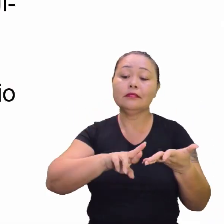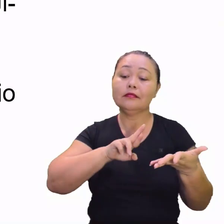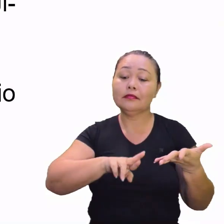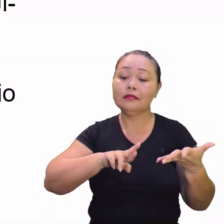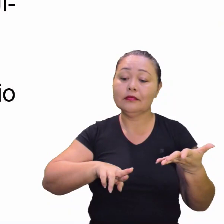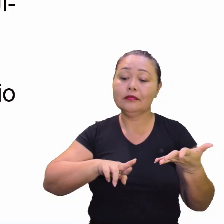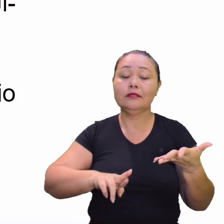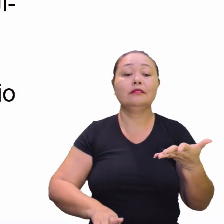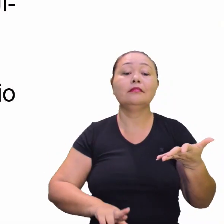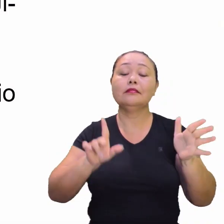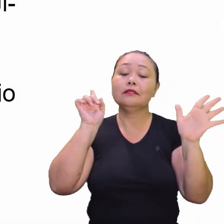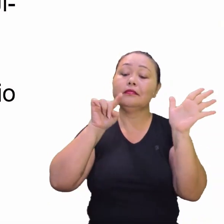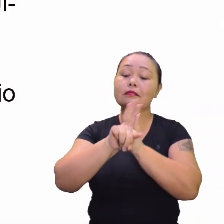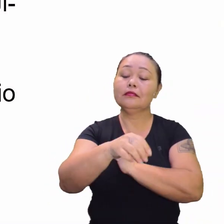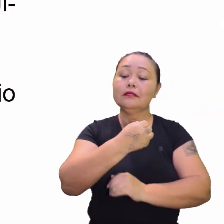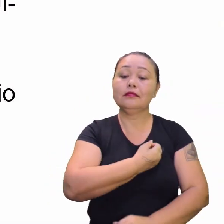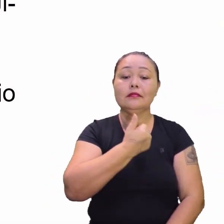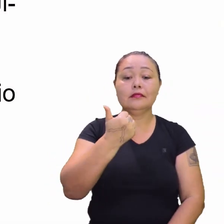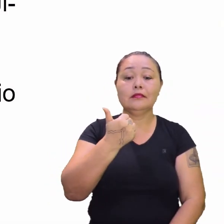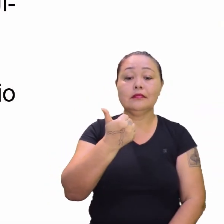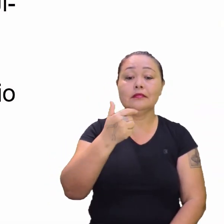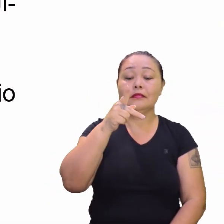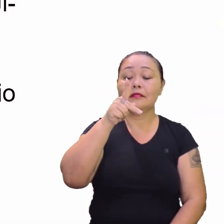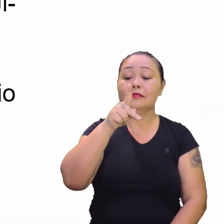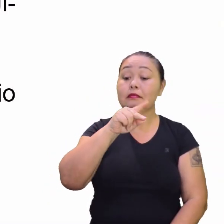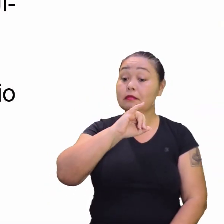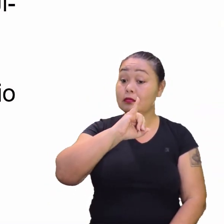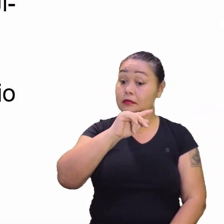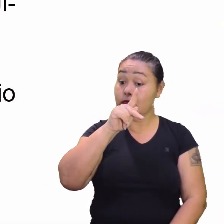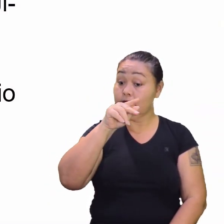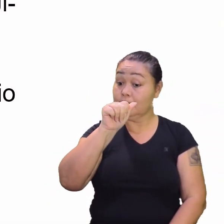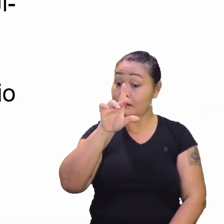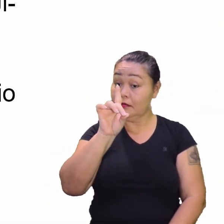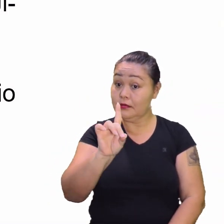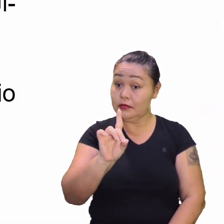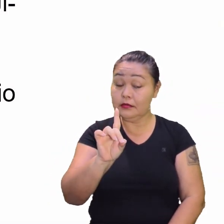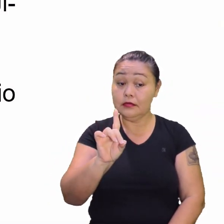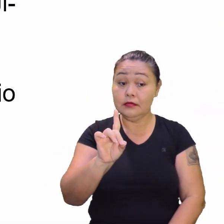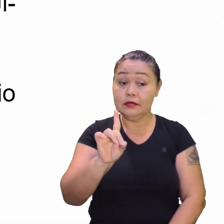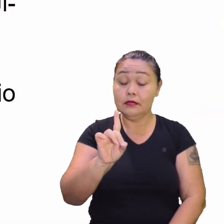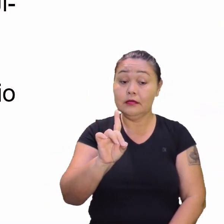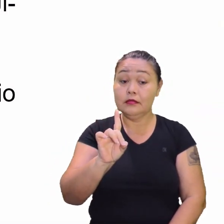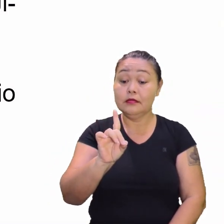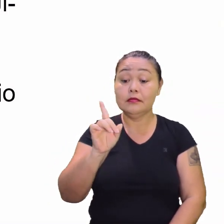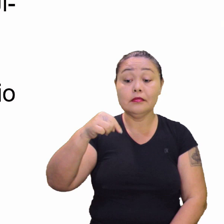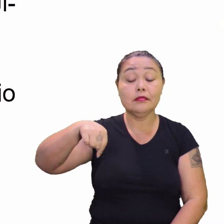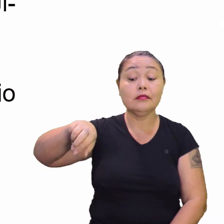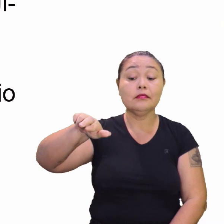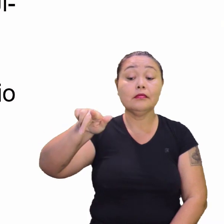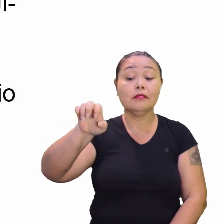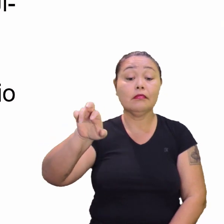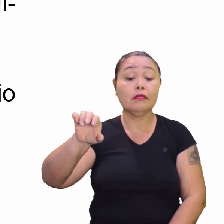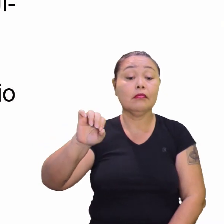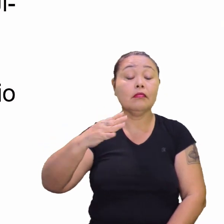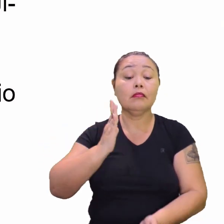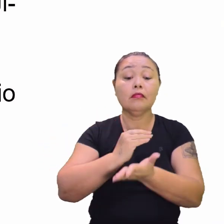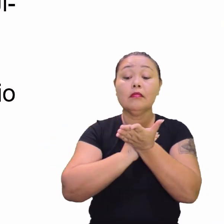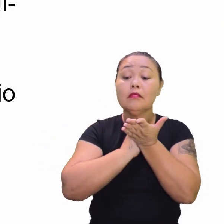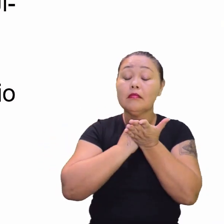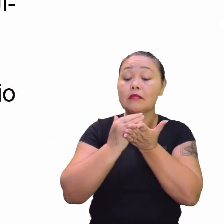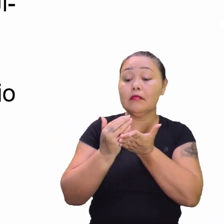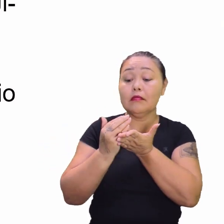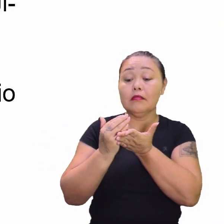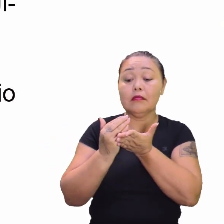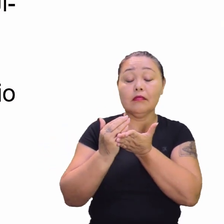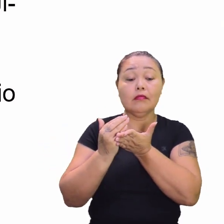resolução. Questão IPAD. Olha só, Rogério. Rogério do céu, a gente já começa com uma